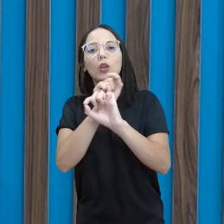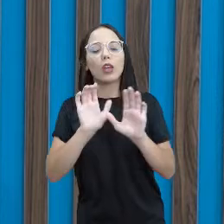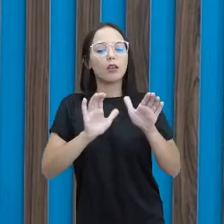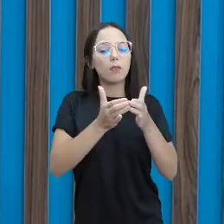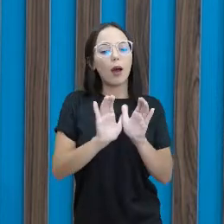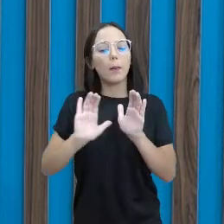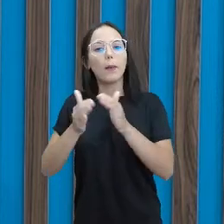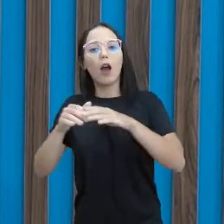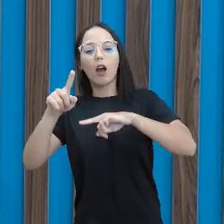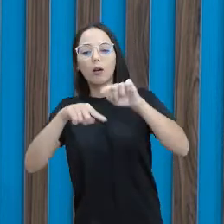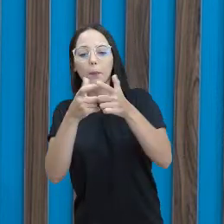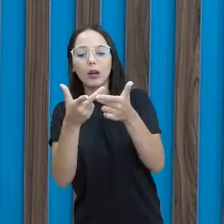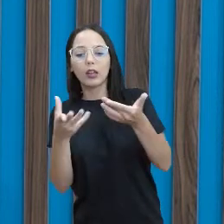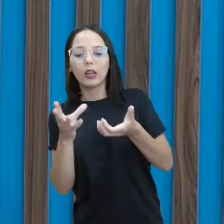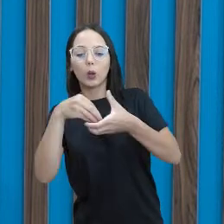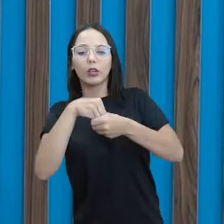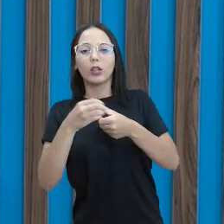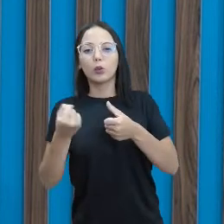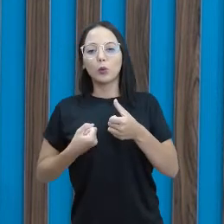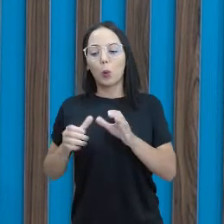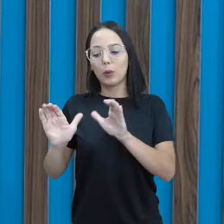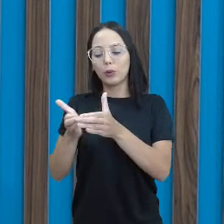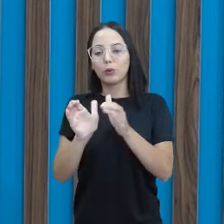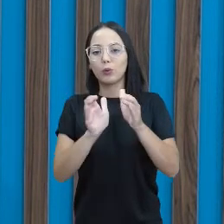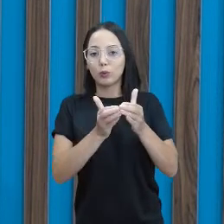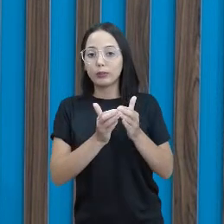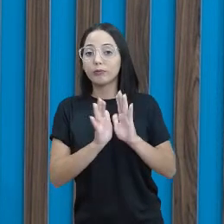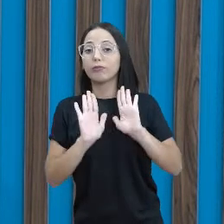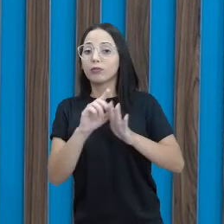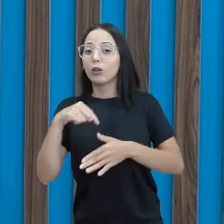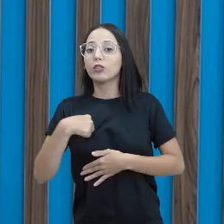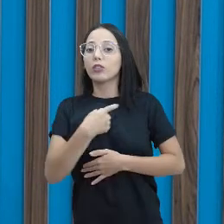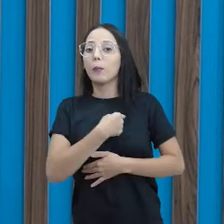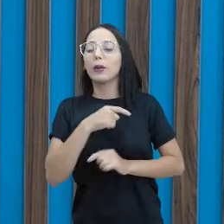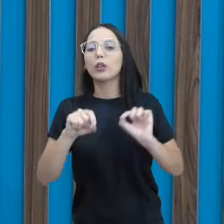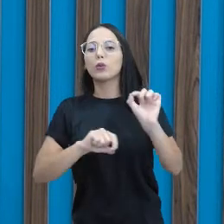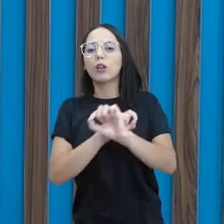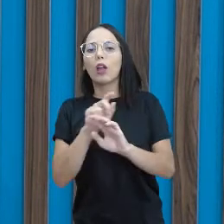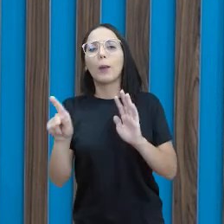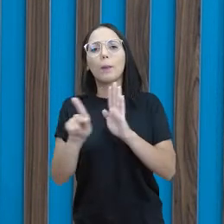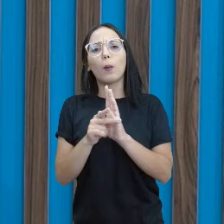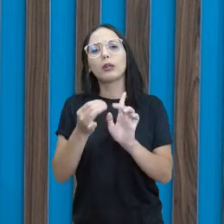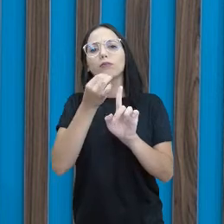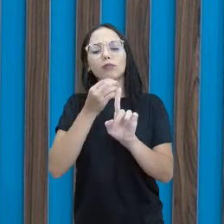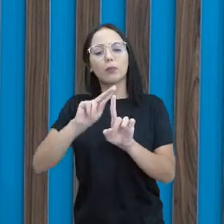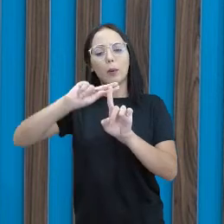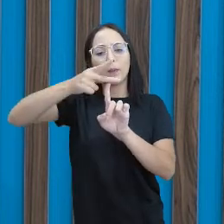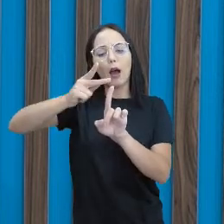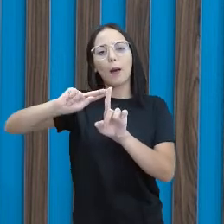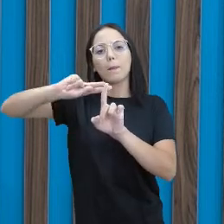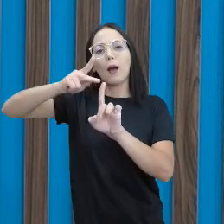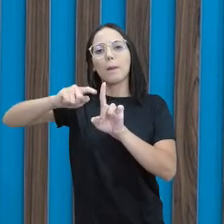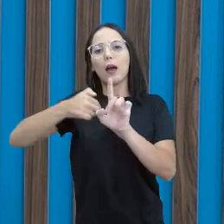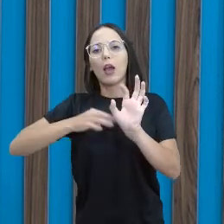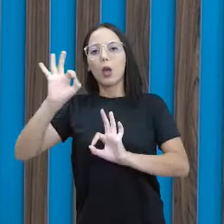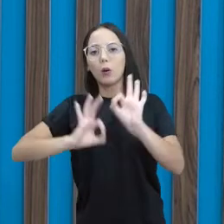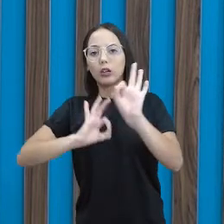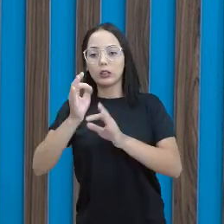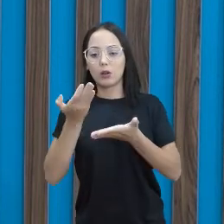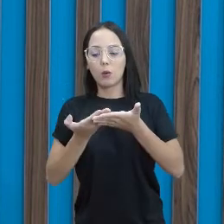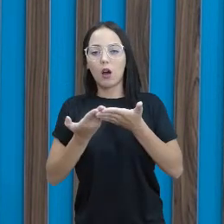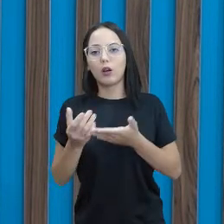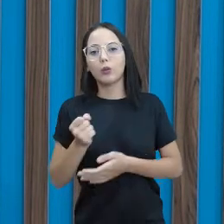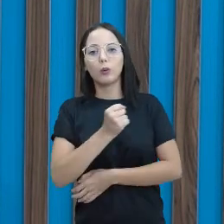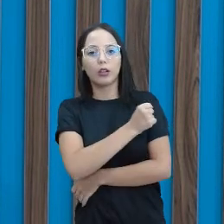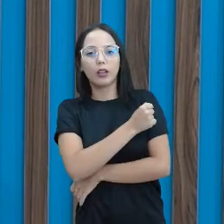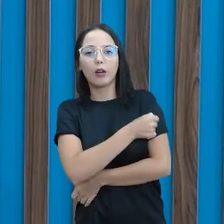conjunto, dos elementos que pertencem a cada conjunto. A gente viu que a ideia da potência, que inclusive eu separei aqui, Tiago, as aulas do 8º ano